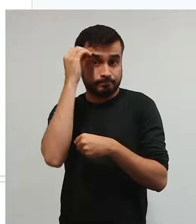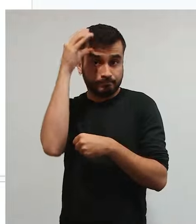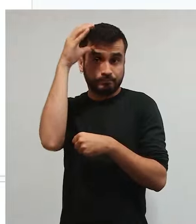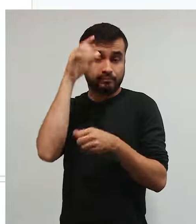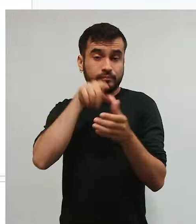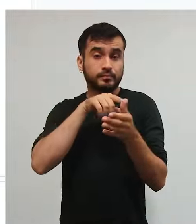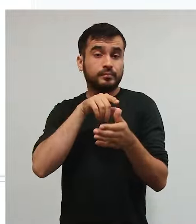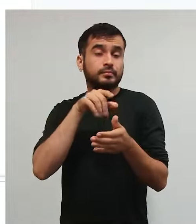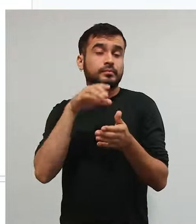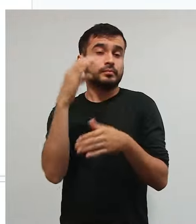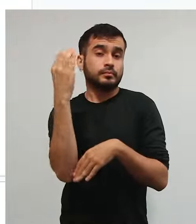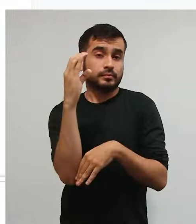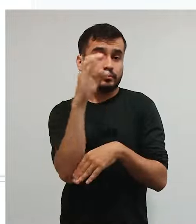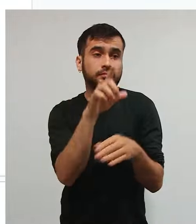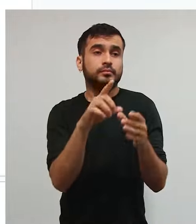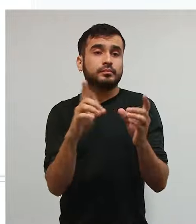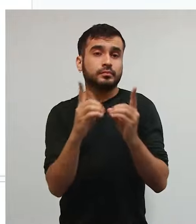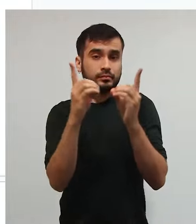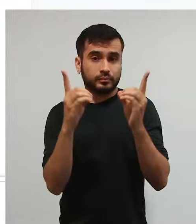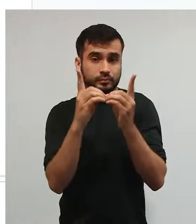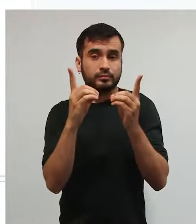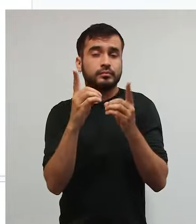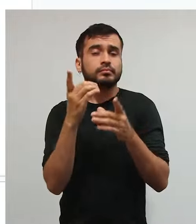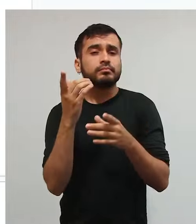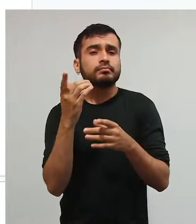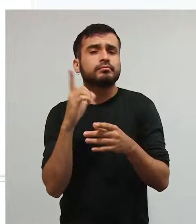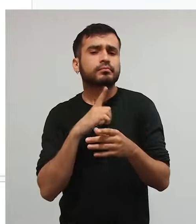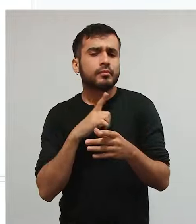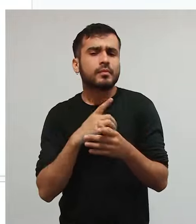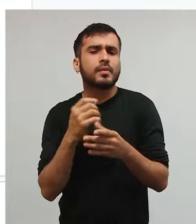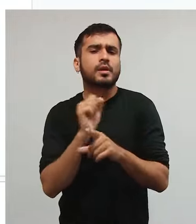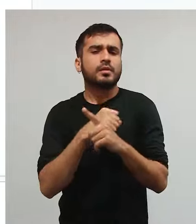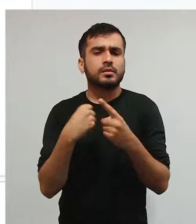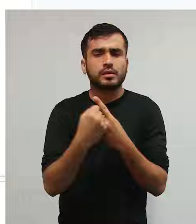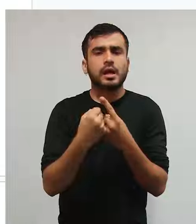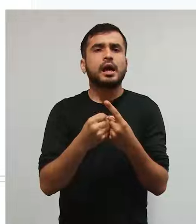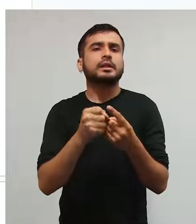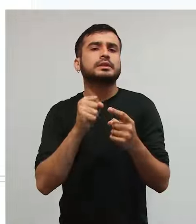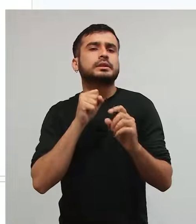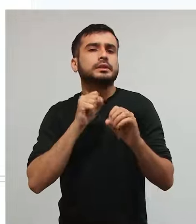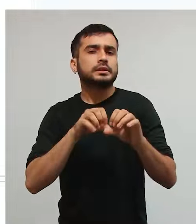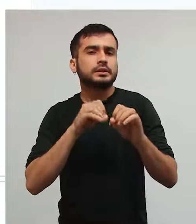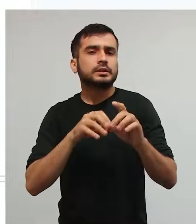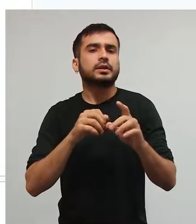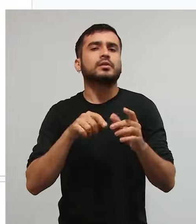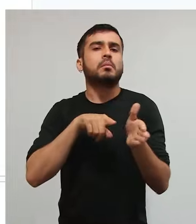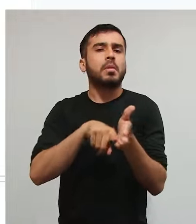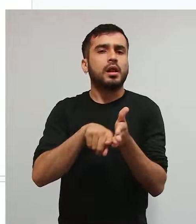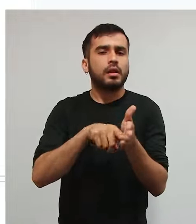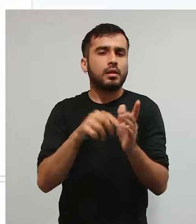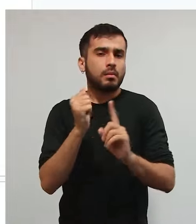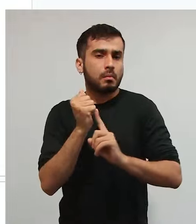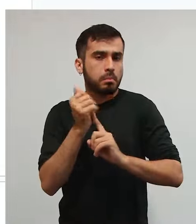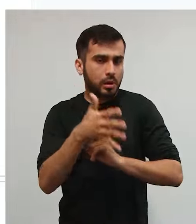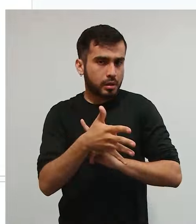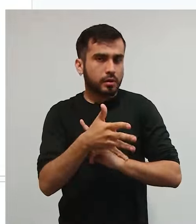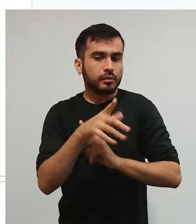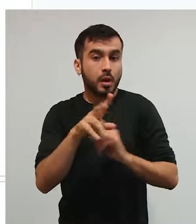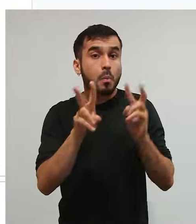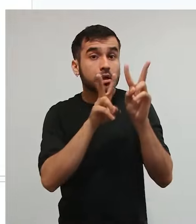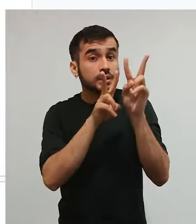a partir da articulação entre a teoria e prática no processo de formação docente, fundada no domínio dos conhecimentos científicos e